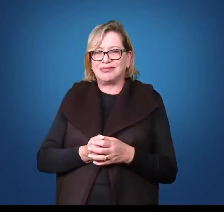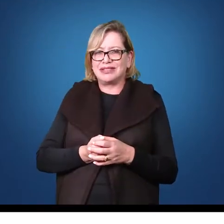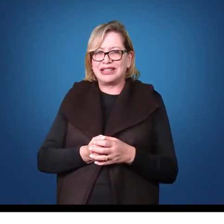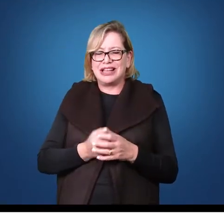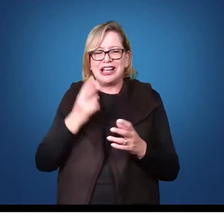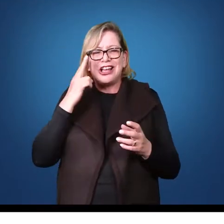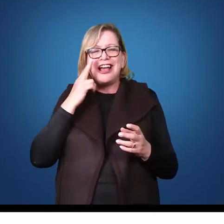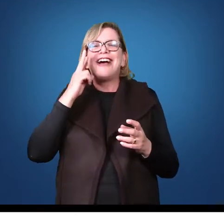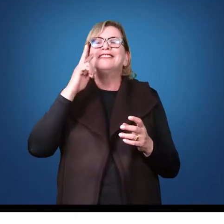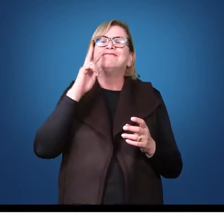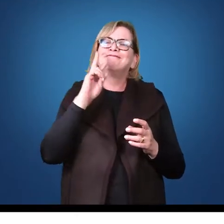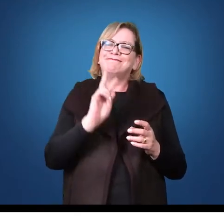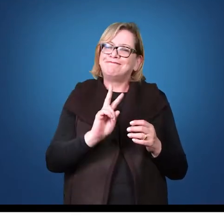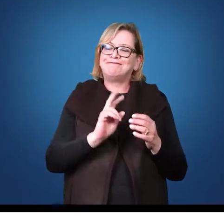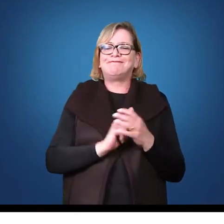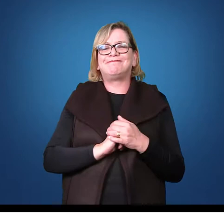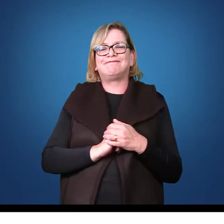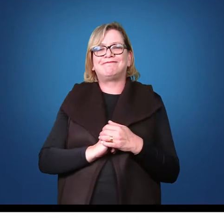Olha só.